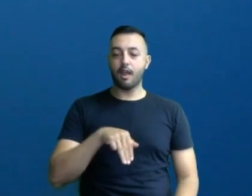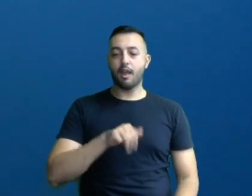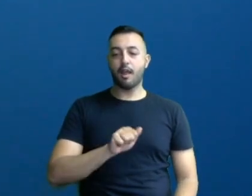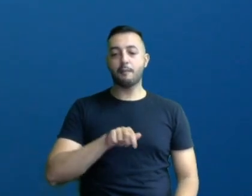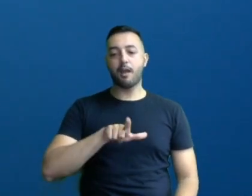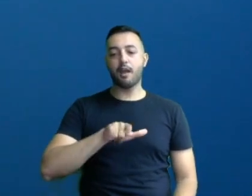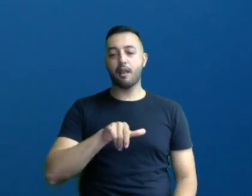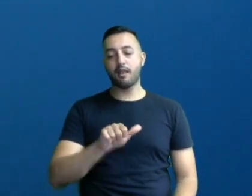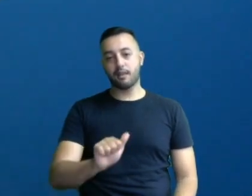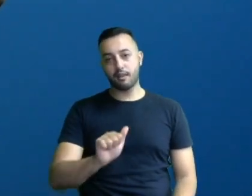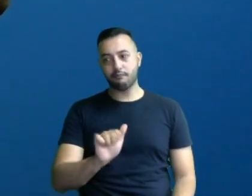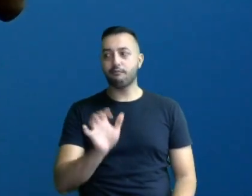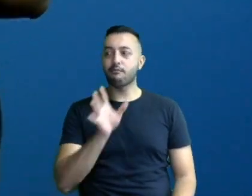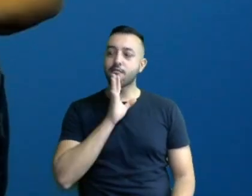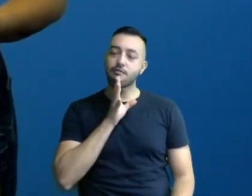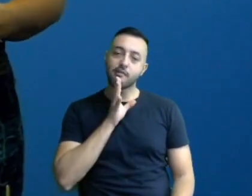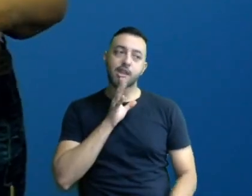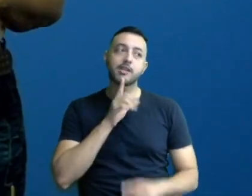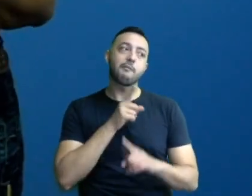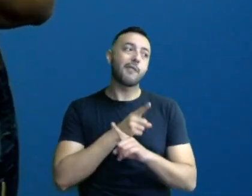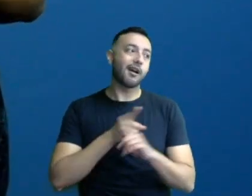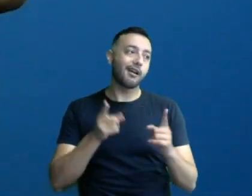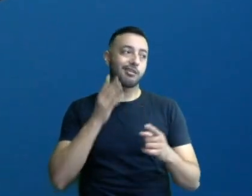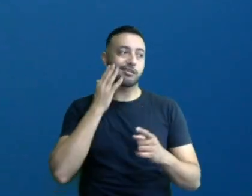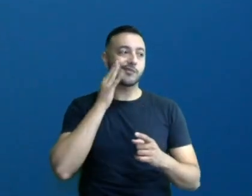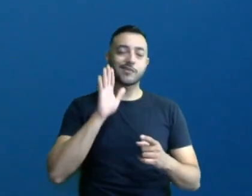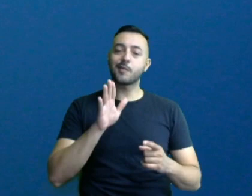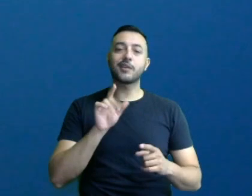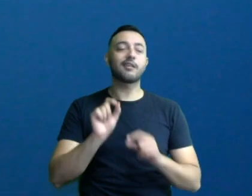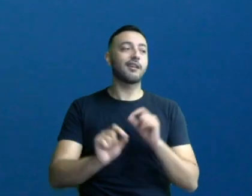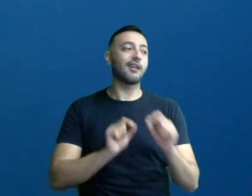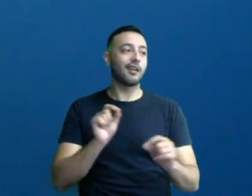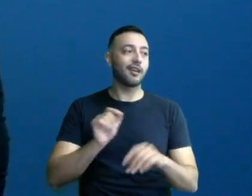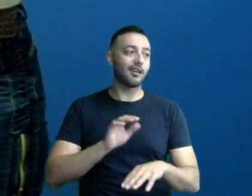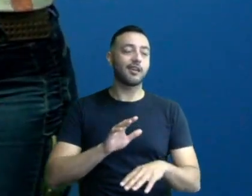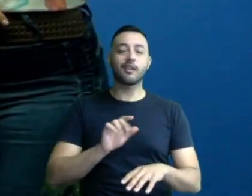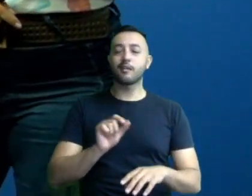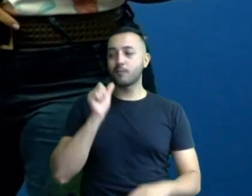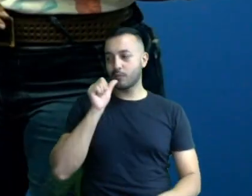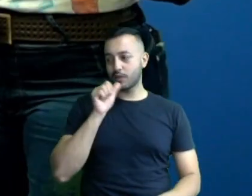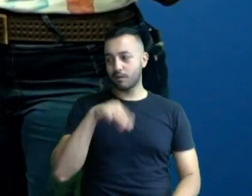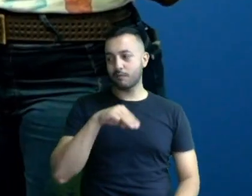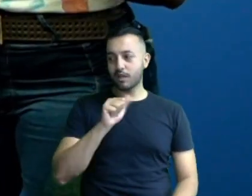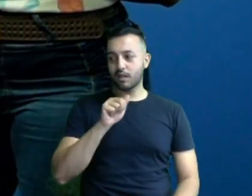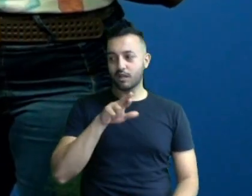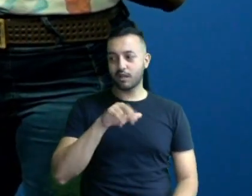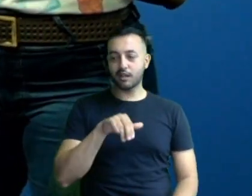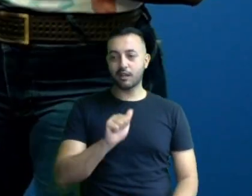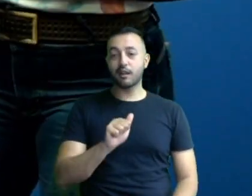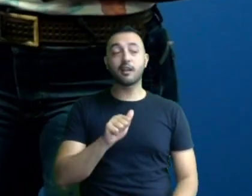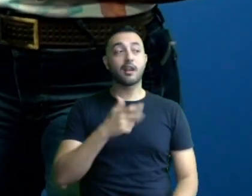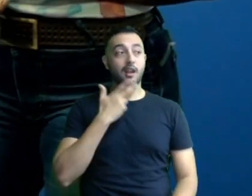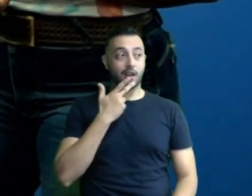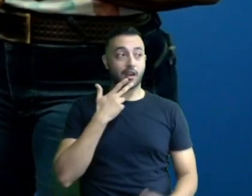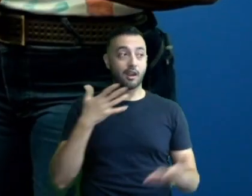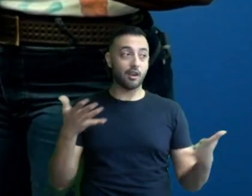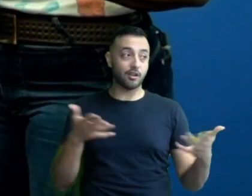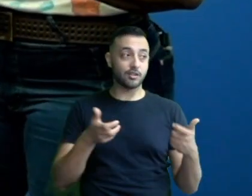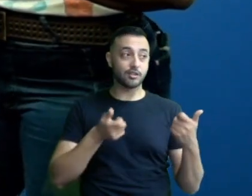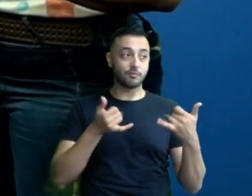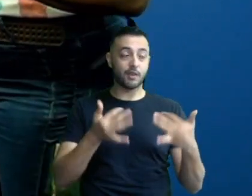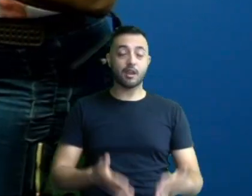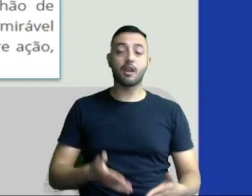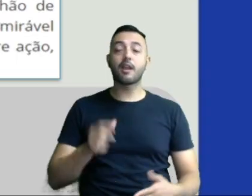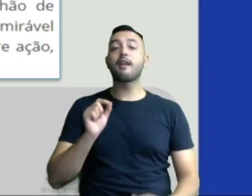pessoas conhecem a Mariana Malha, mas não sabem quem foi a Mariana Malha. Então, ó, vou trazer para vocês um pouquinho quem foi Mariana